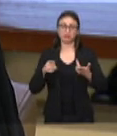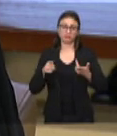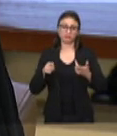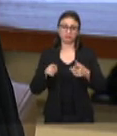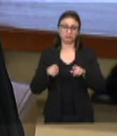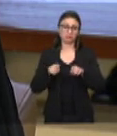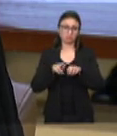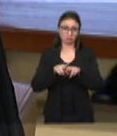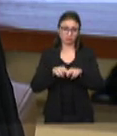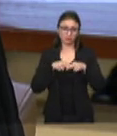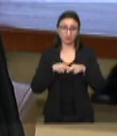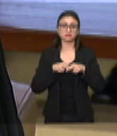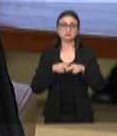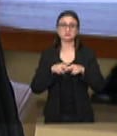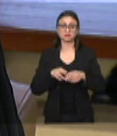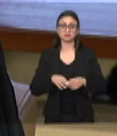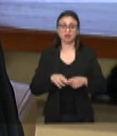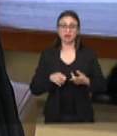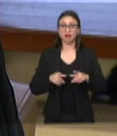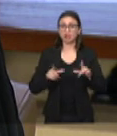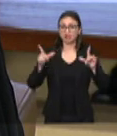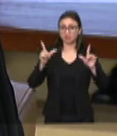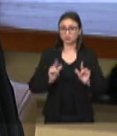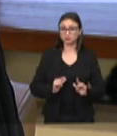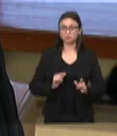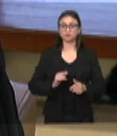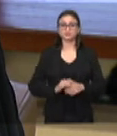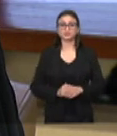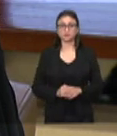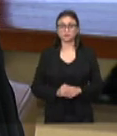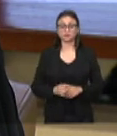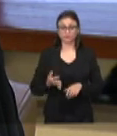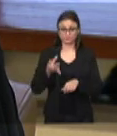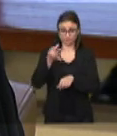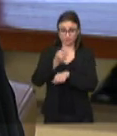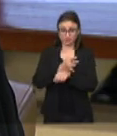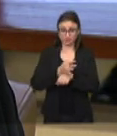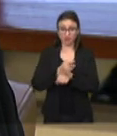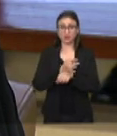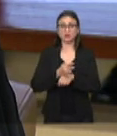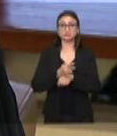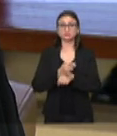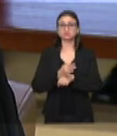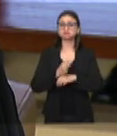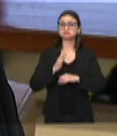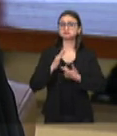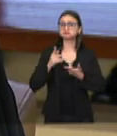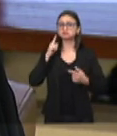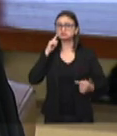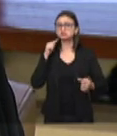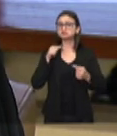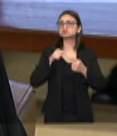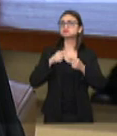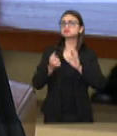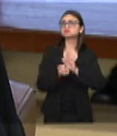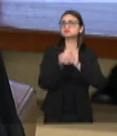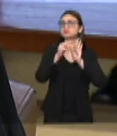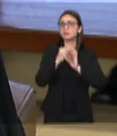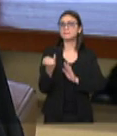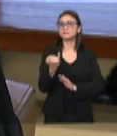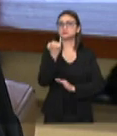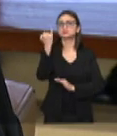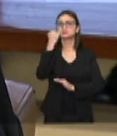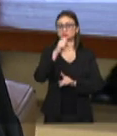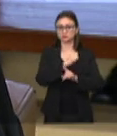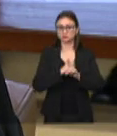circunstâncias, demasiadamente reducionista. Os feriados desempenham função simbólica importante no